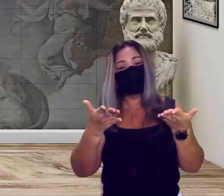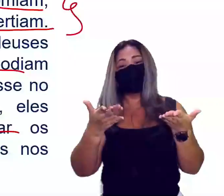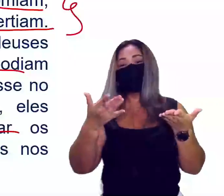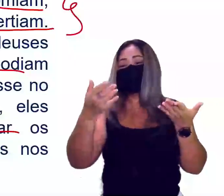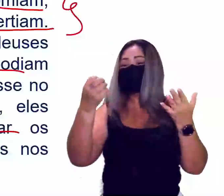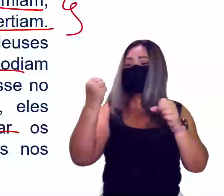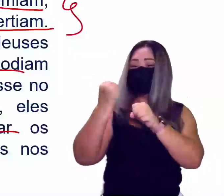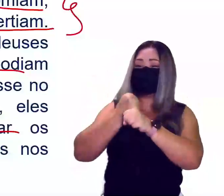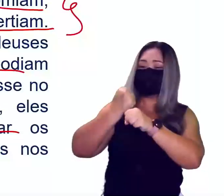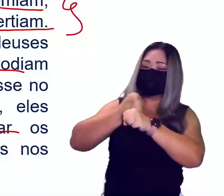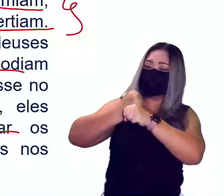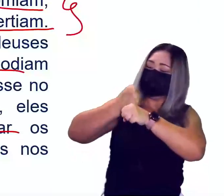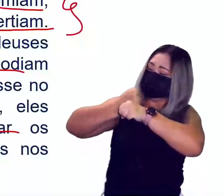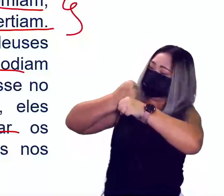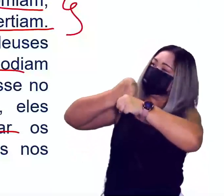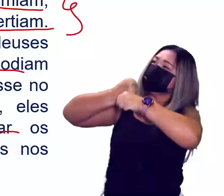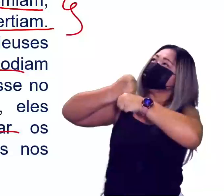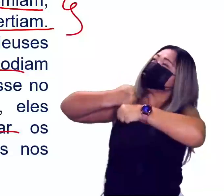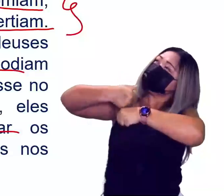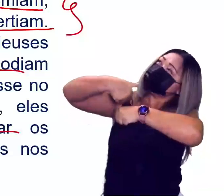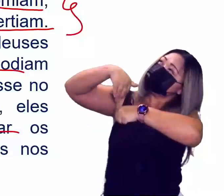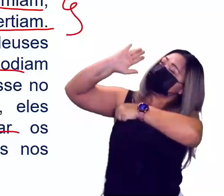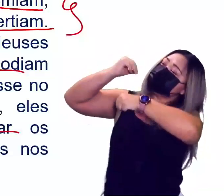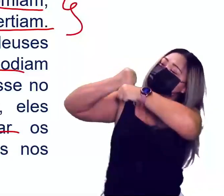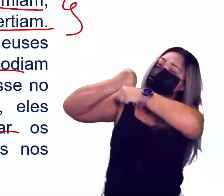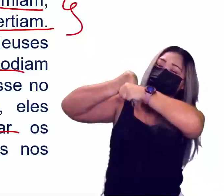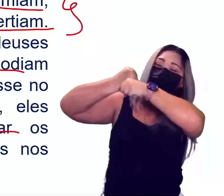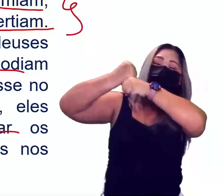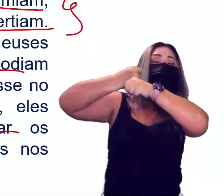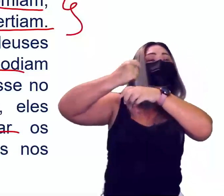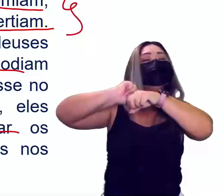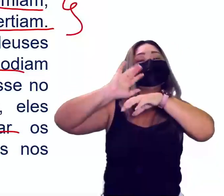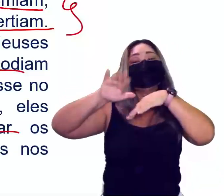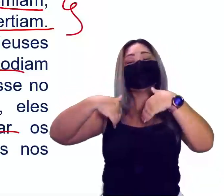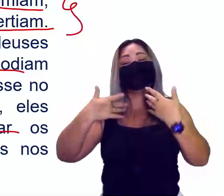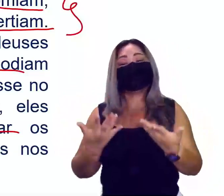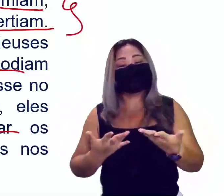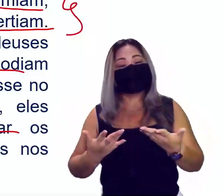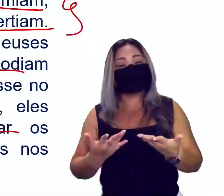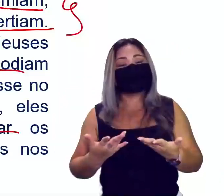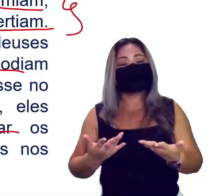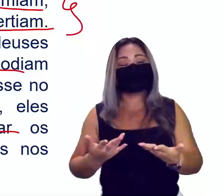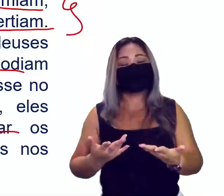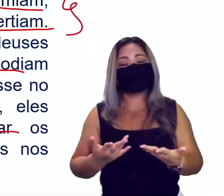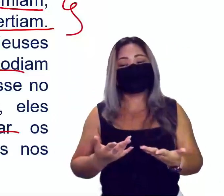eles construíam, né, os lugares mais altos. E quando era questão de